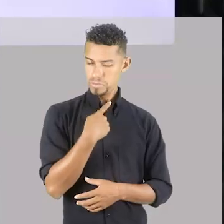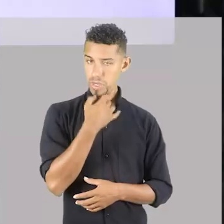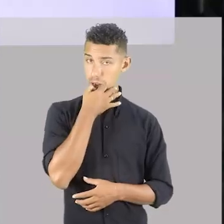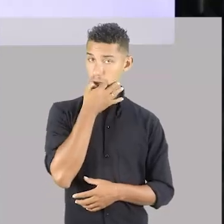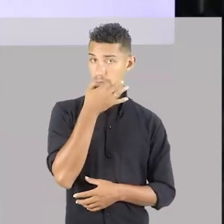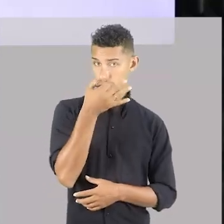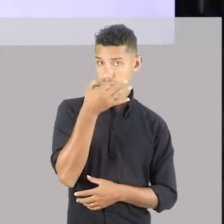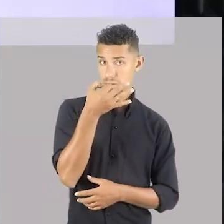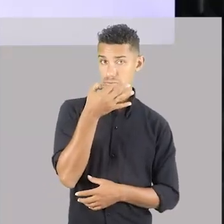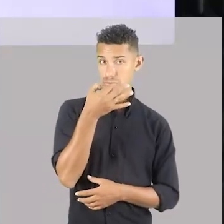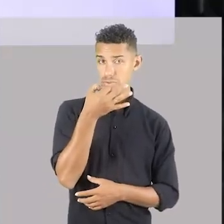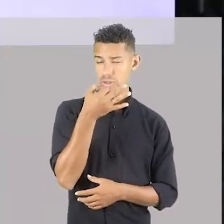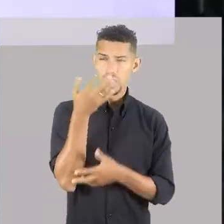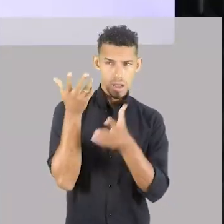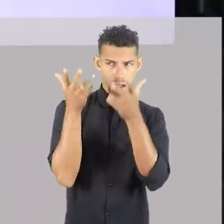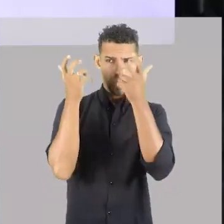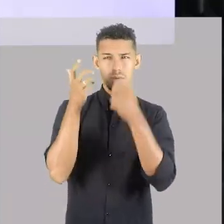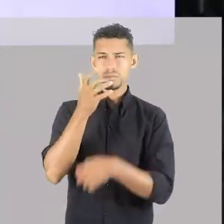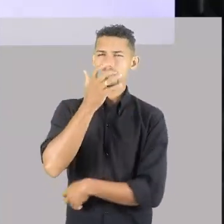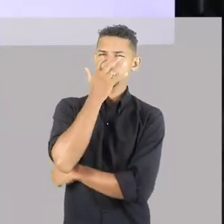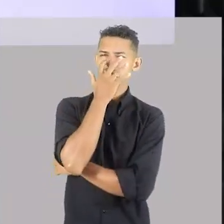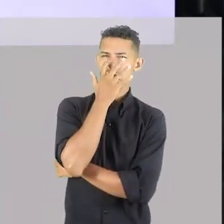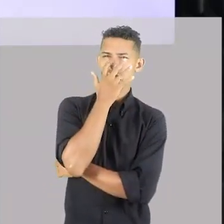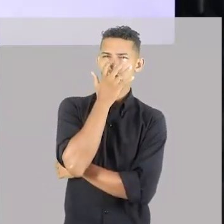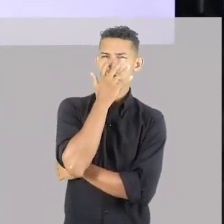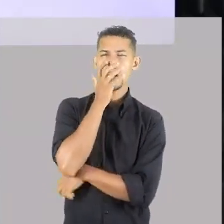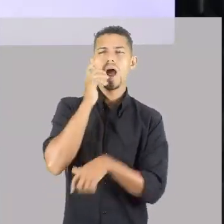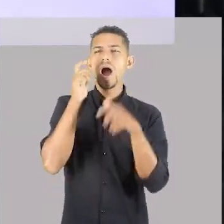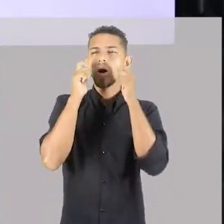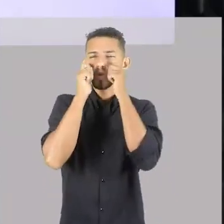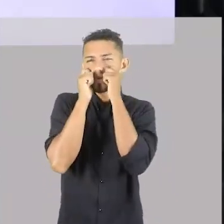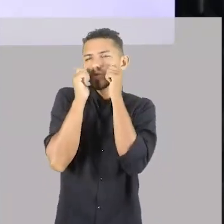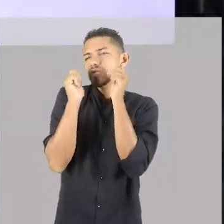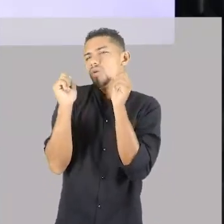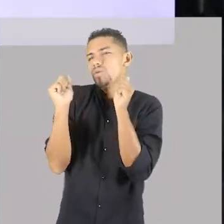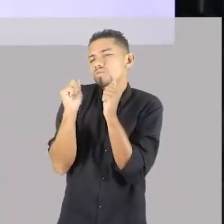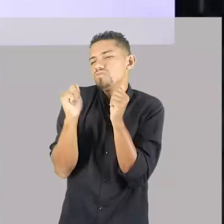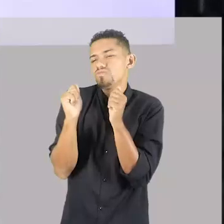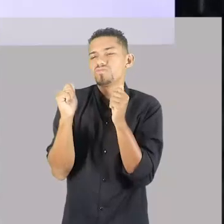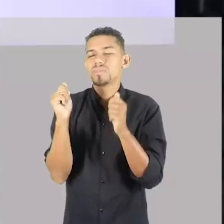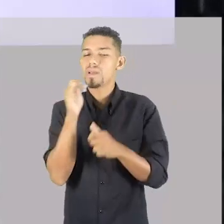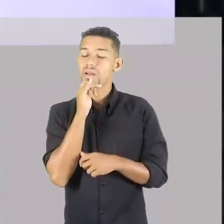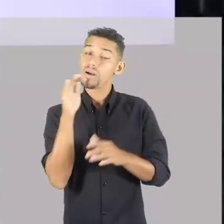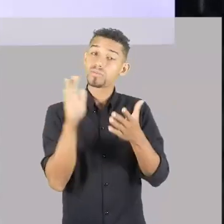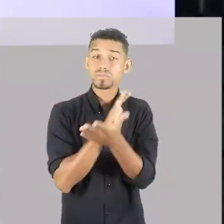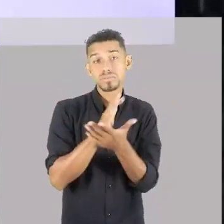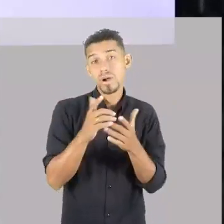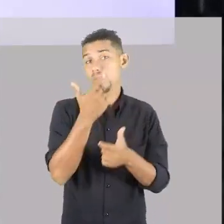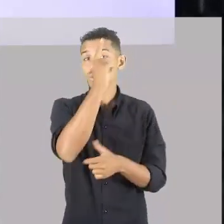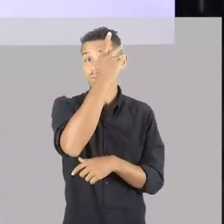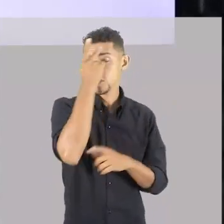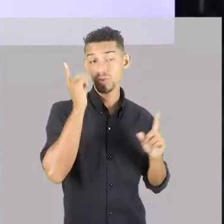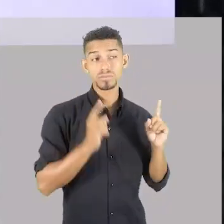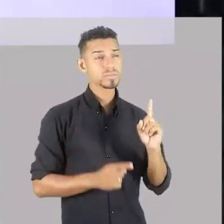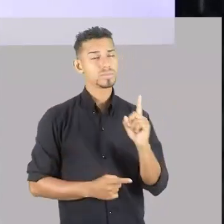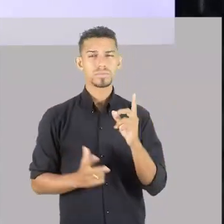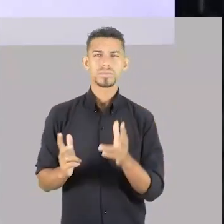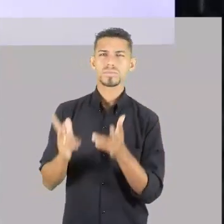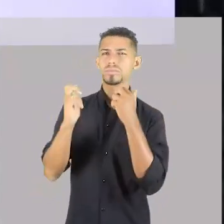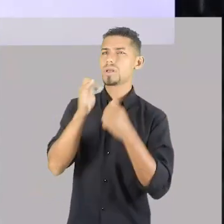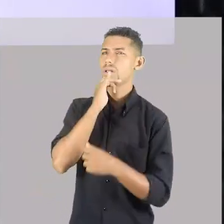percepção, eu percebi assim, aconchegantes, certo? Pode ser que alguém entre aqui e perceba